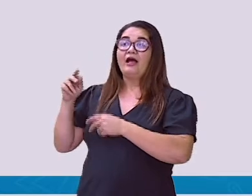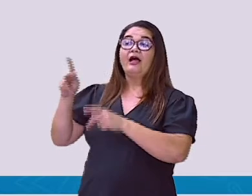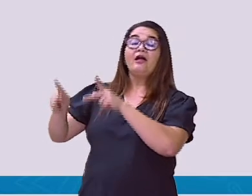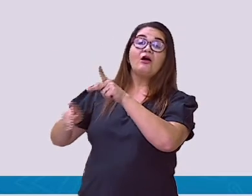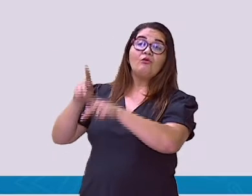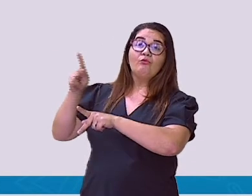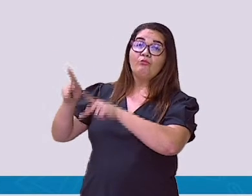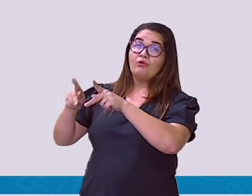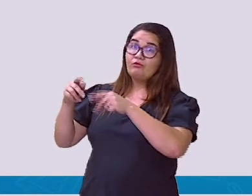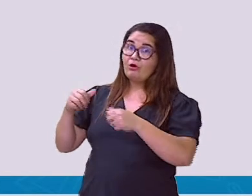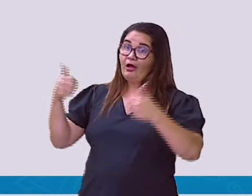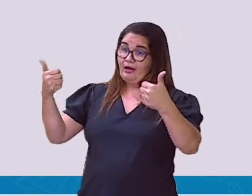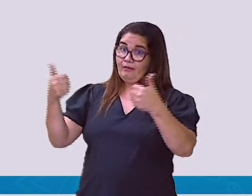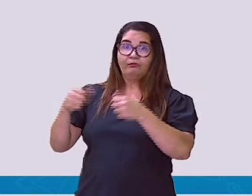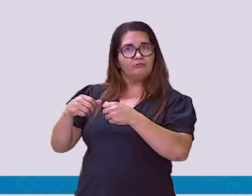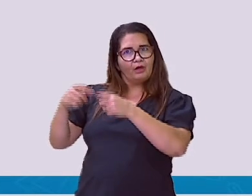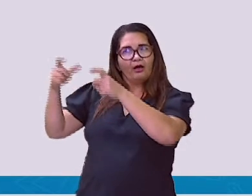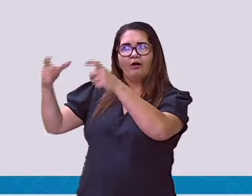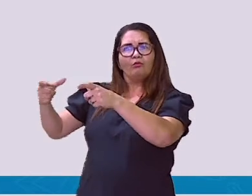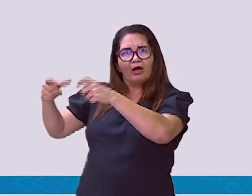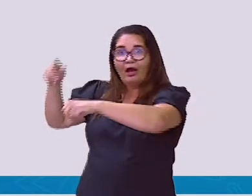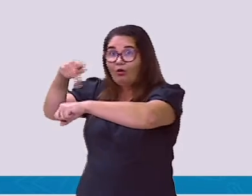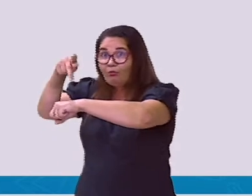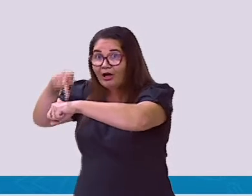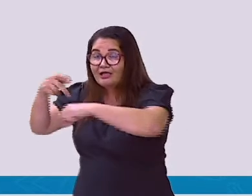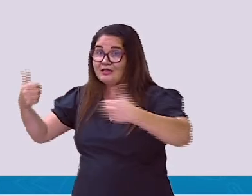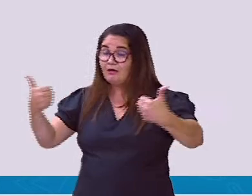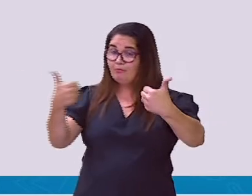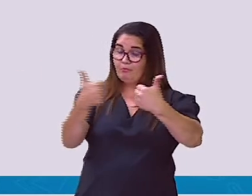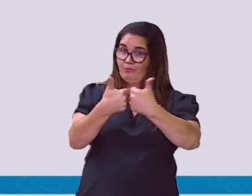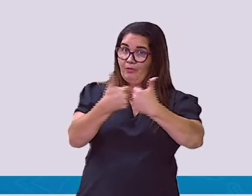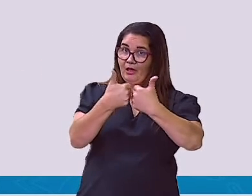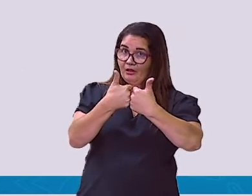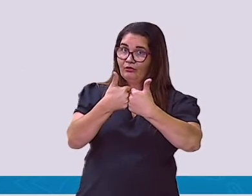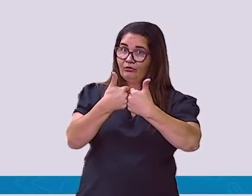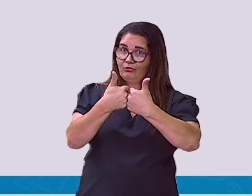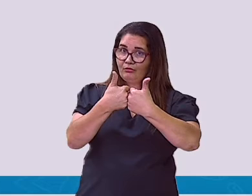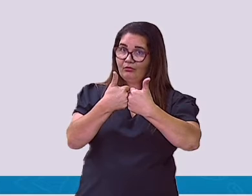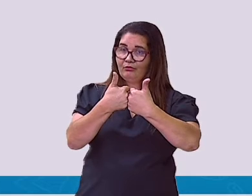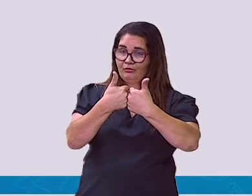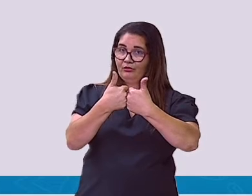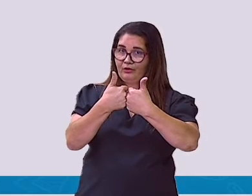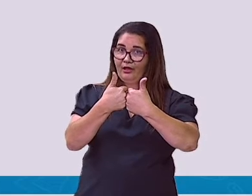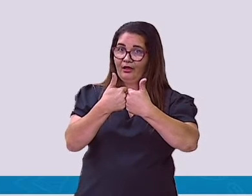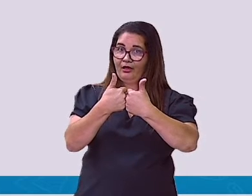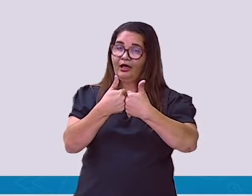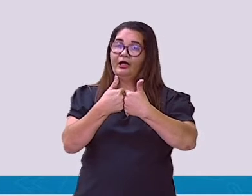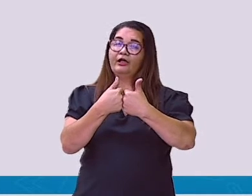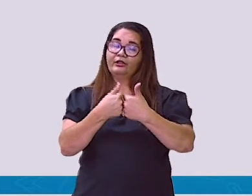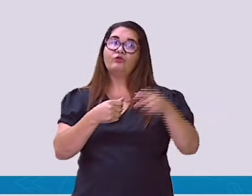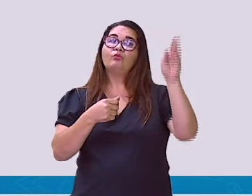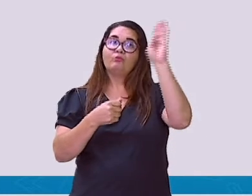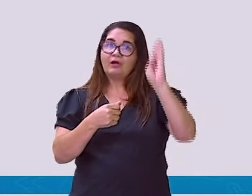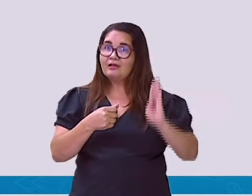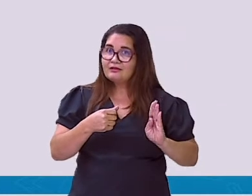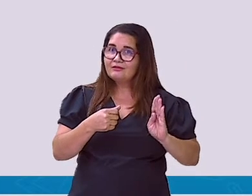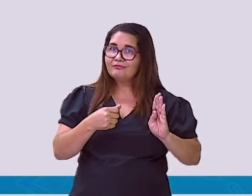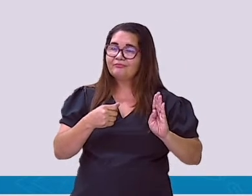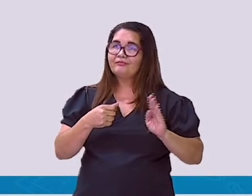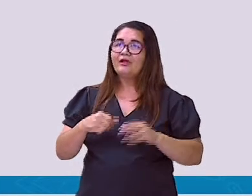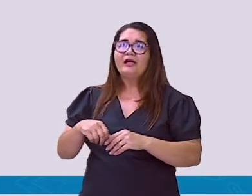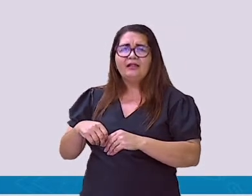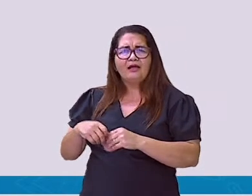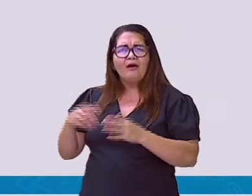considerado, eles se consideravam uma parte da Europa no continente americano. Por